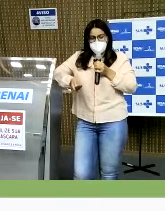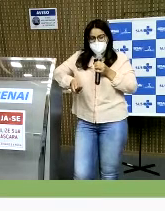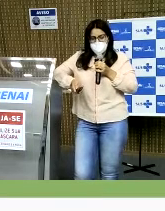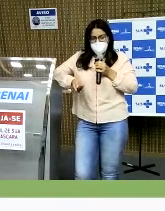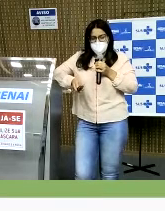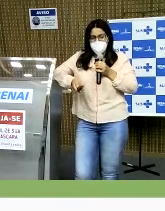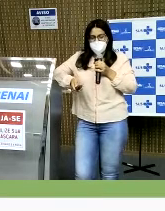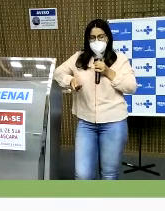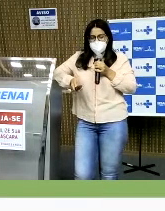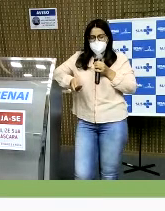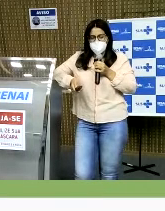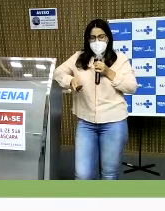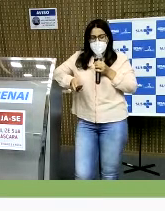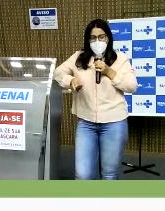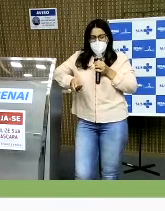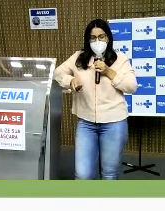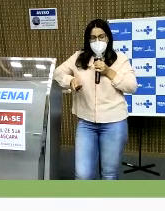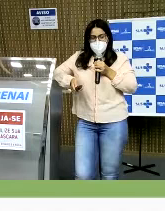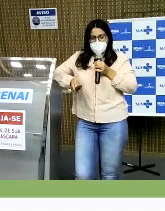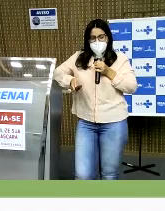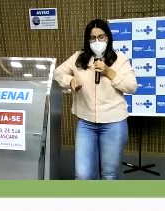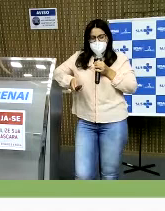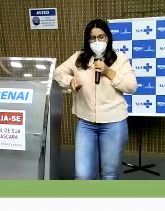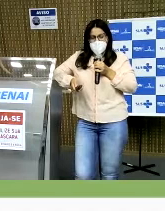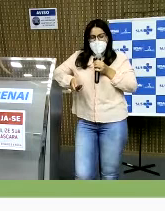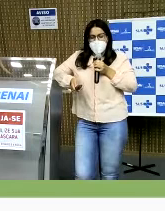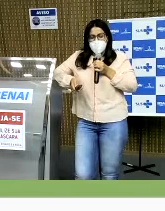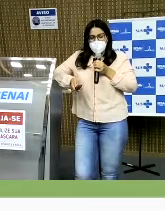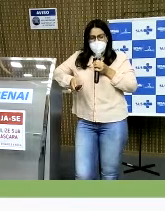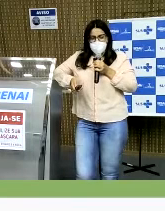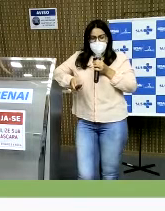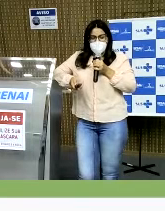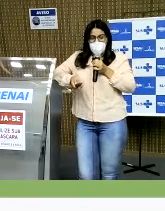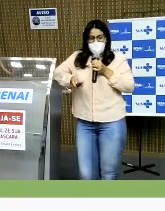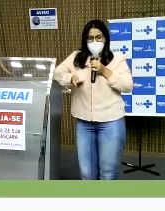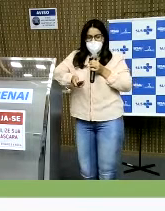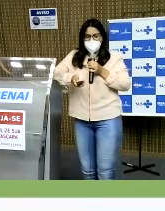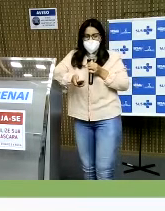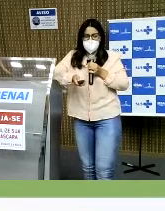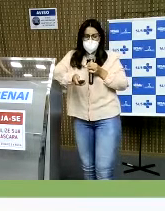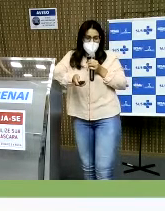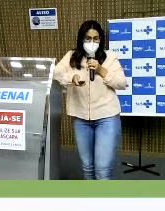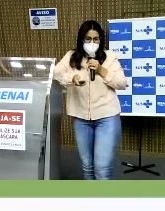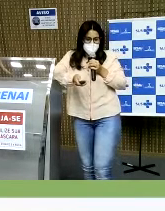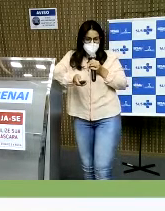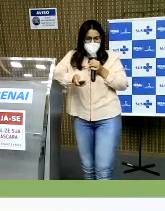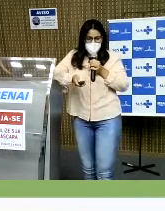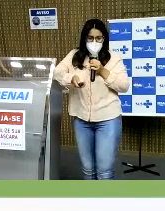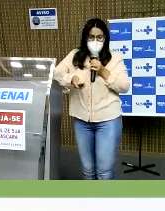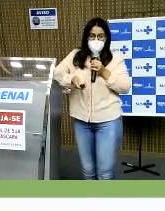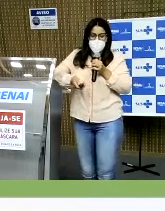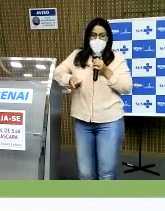nenhum registro. Número de pessoas com cuidado compartilhado para HIV, em 2020, 4, no primeiro semestre